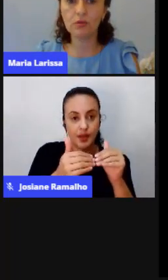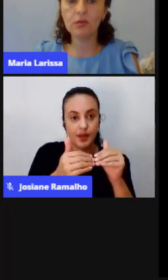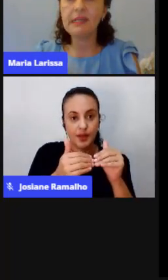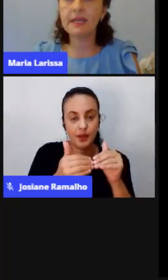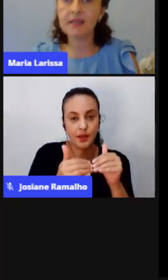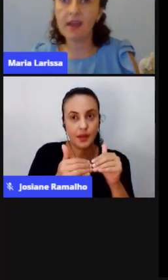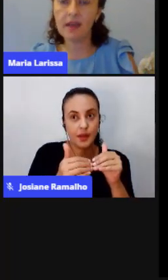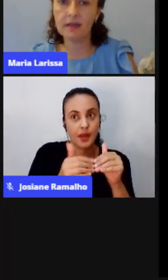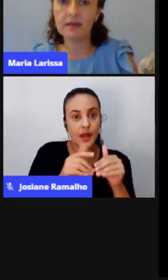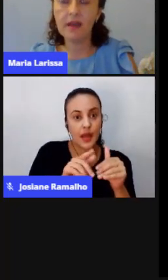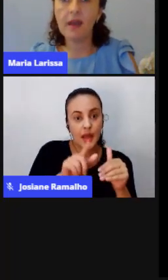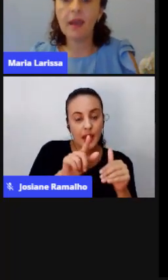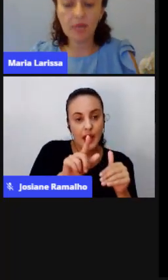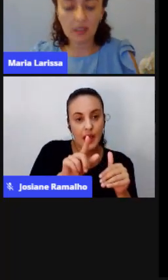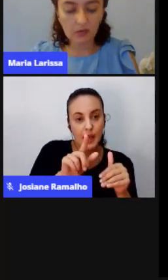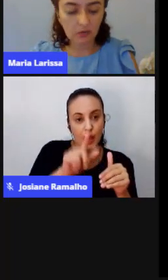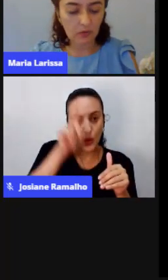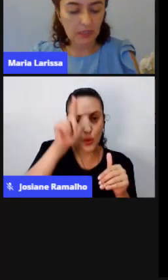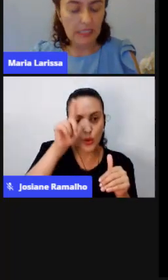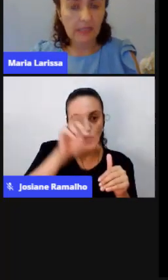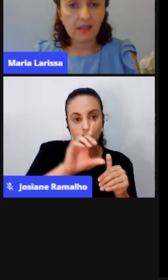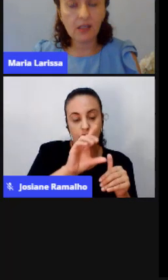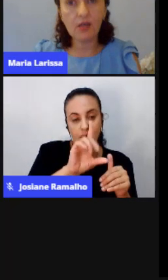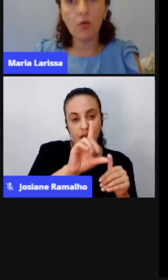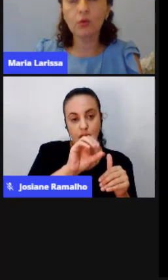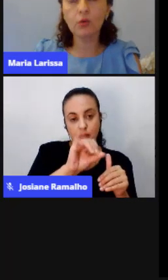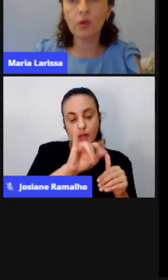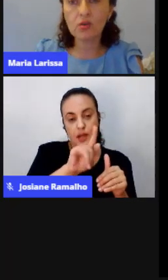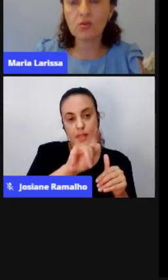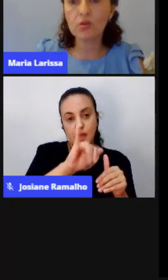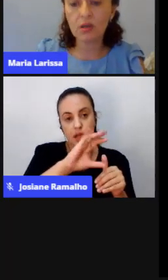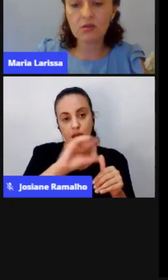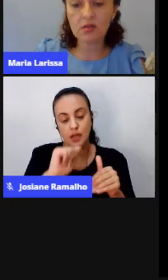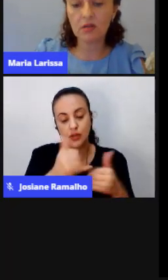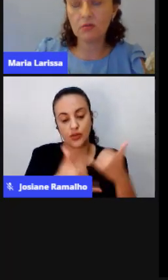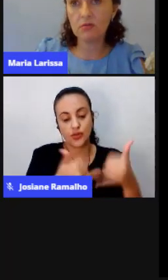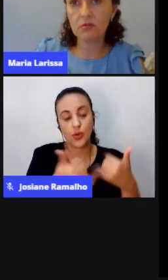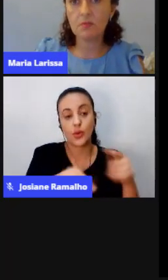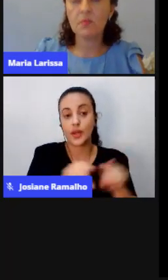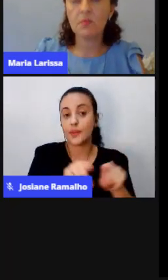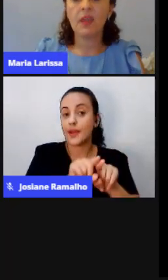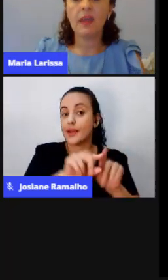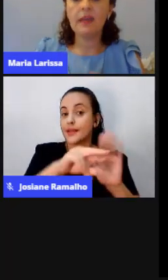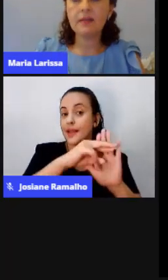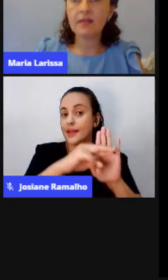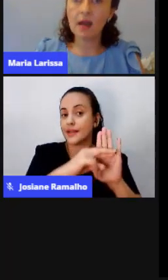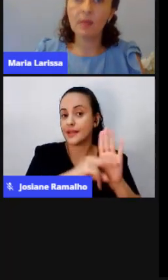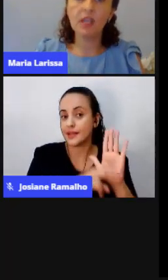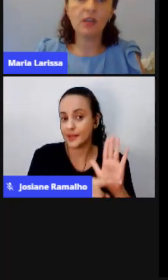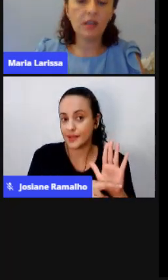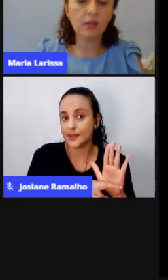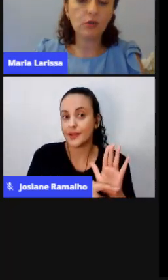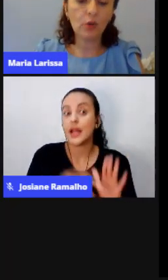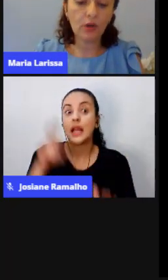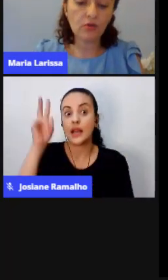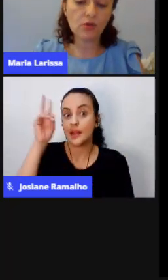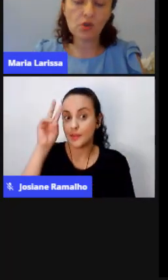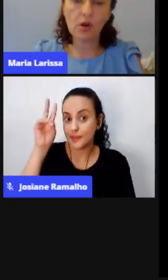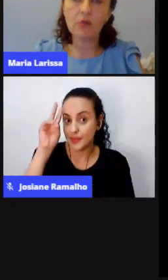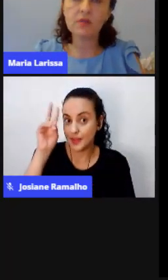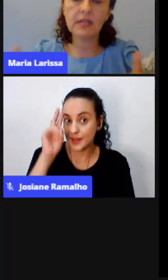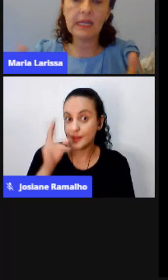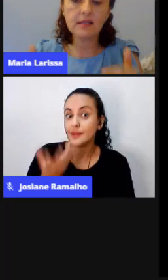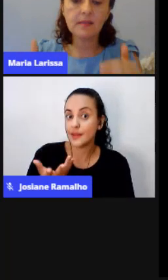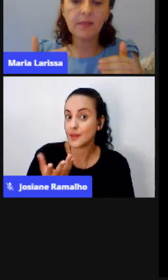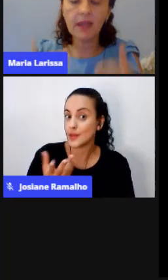do jogo e as regras. Lembrando que os nossos alunos, eles sabem que todos